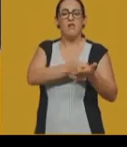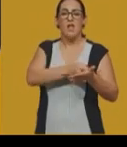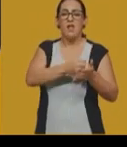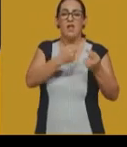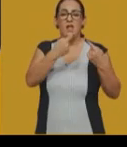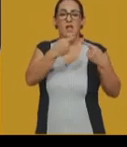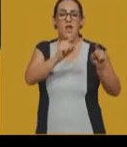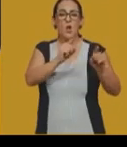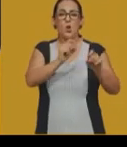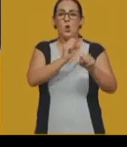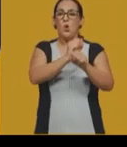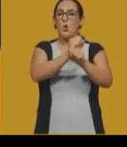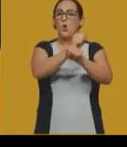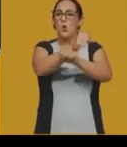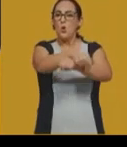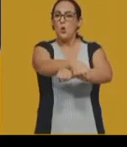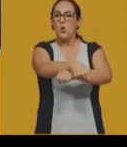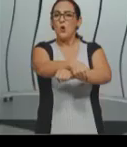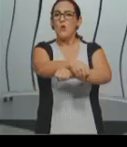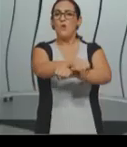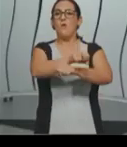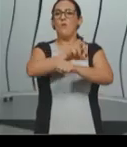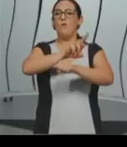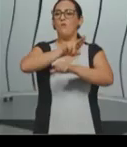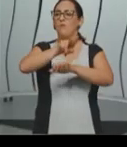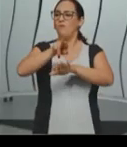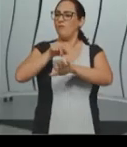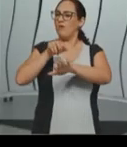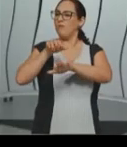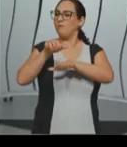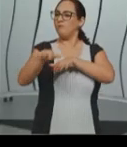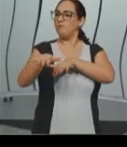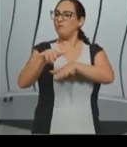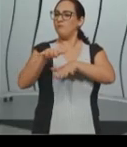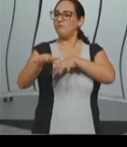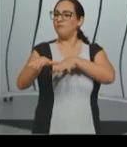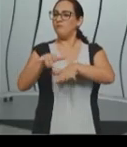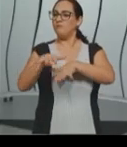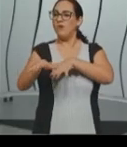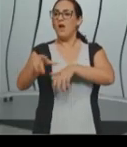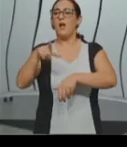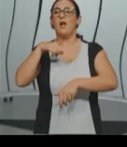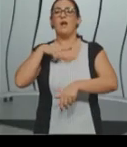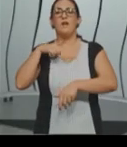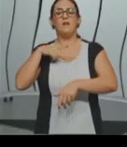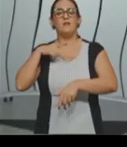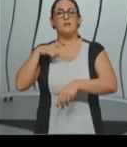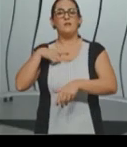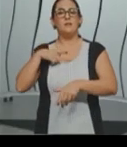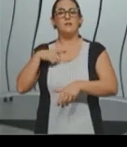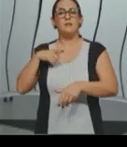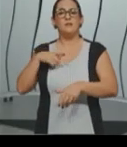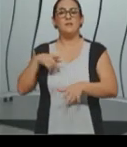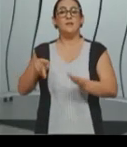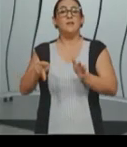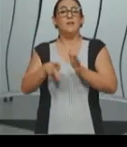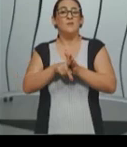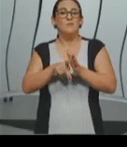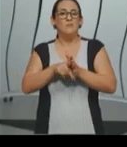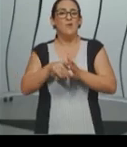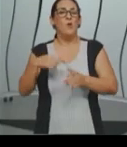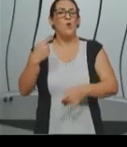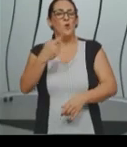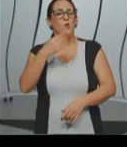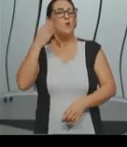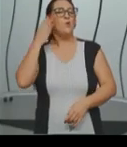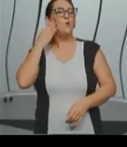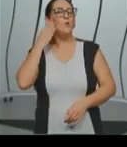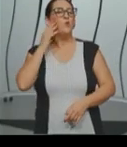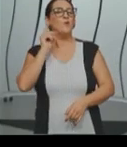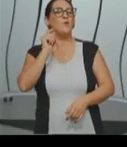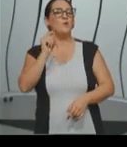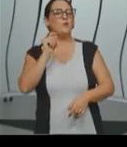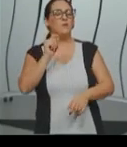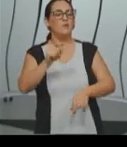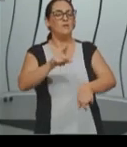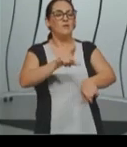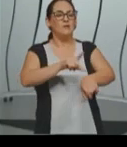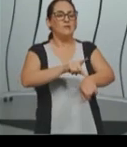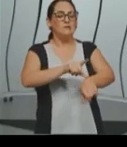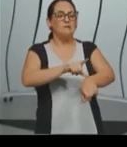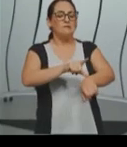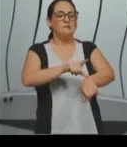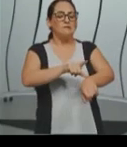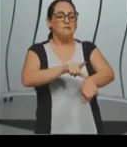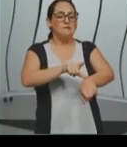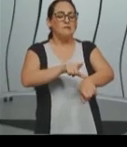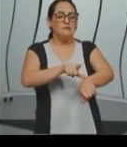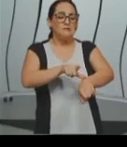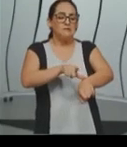de movimentos, de resistência, a gente entende que foi um processo muito demorado, né? O Brasil, como o último